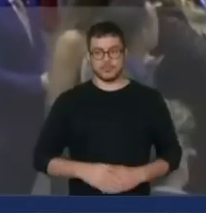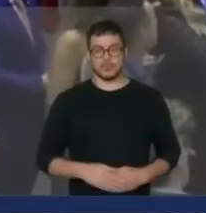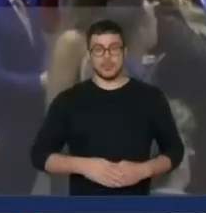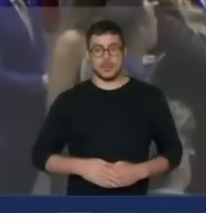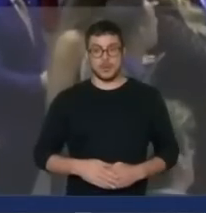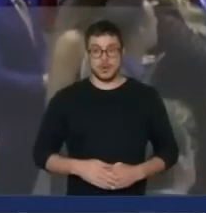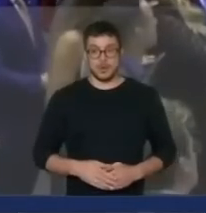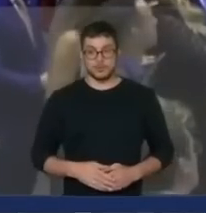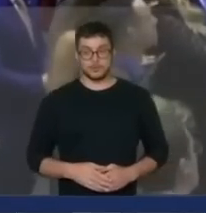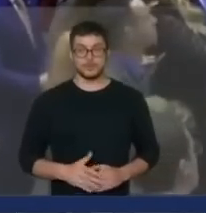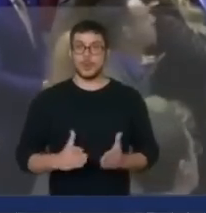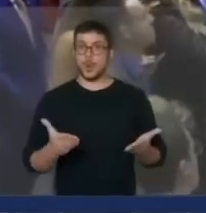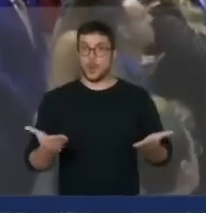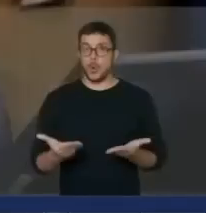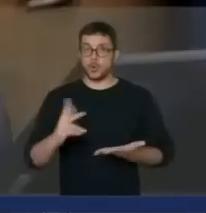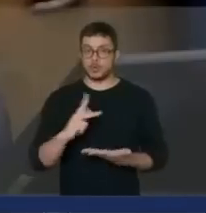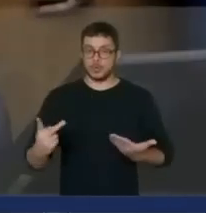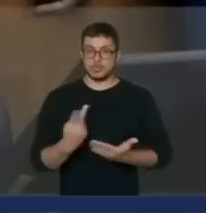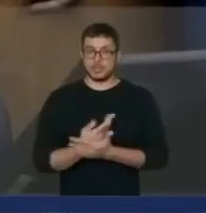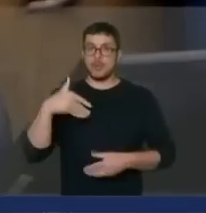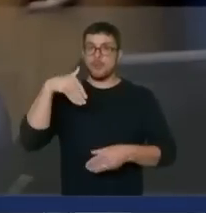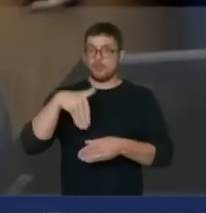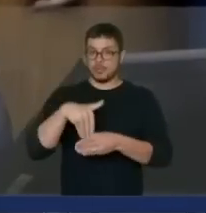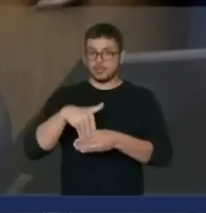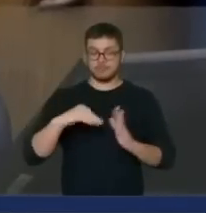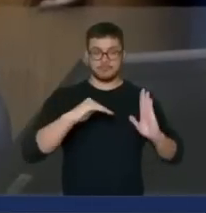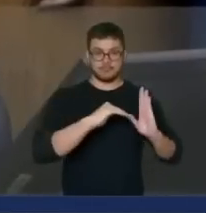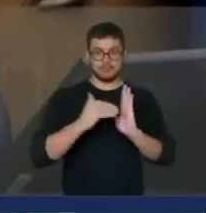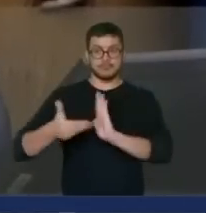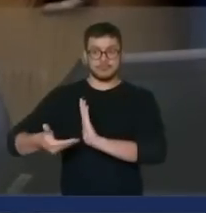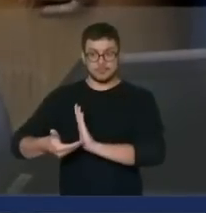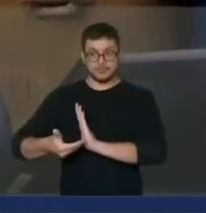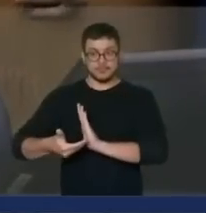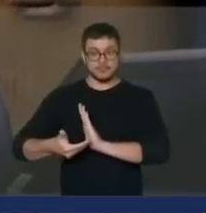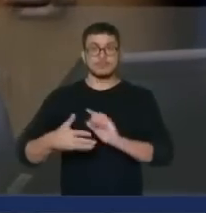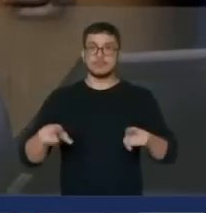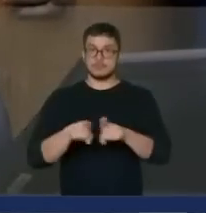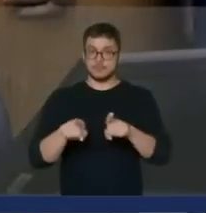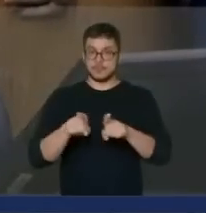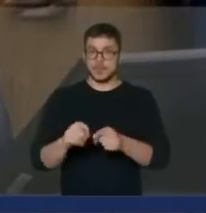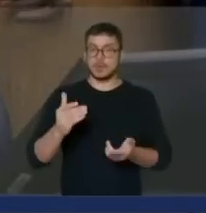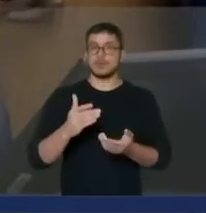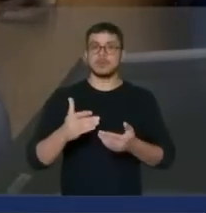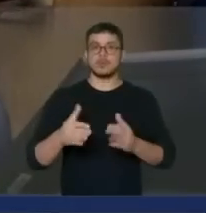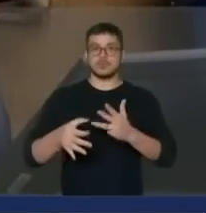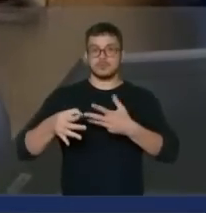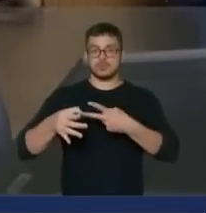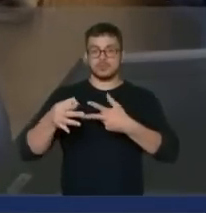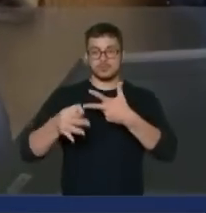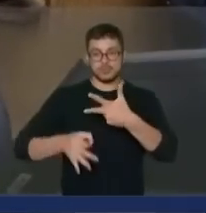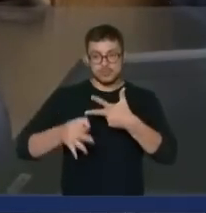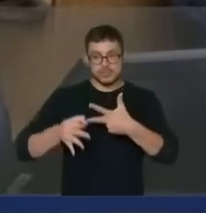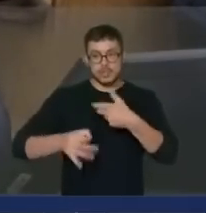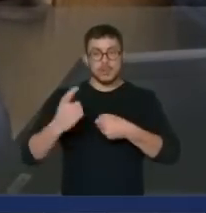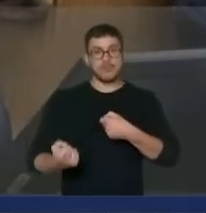eleições nas duas casas legislativas federais e a reabertura dos trabalhos do judiciário, junto com